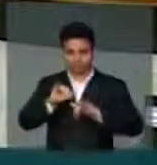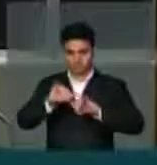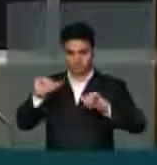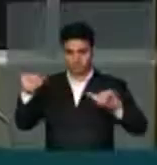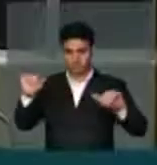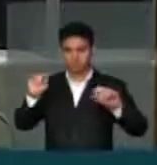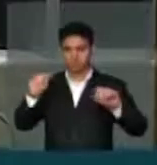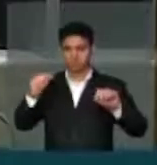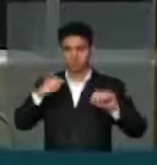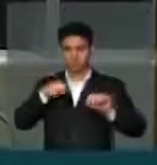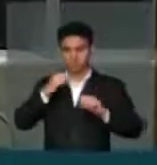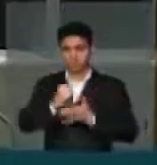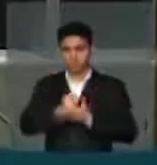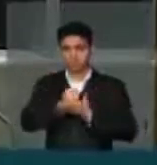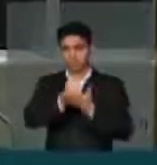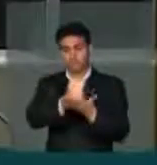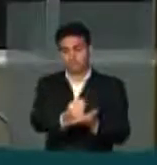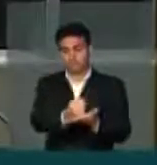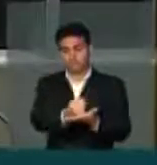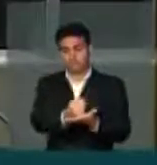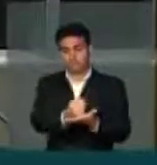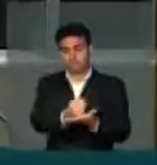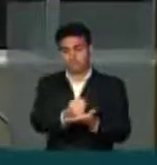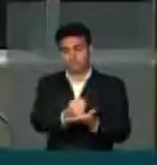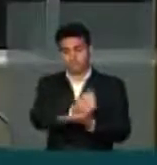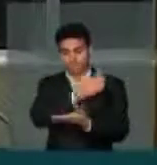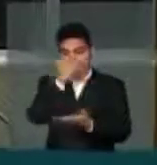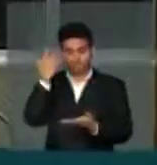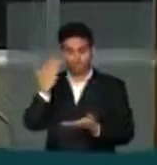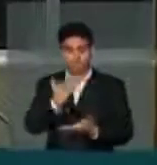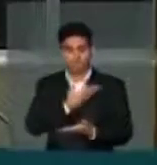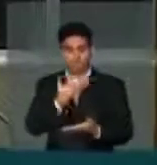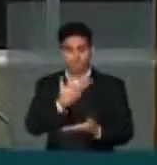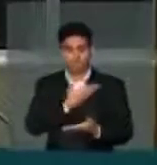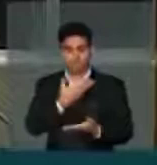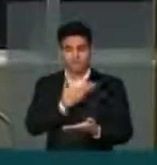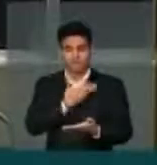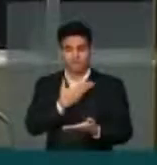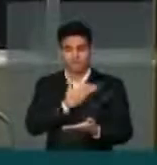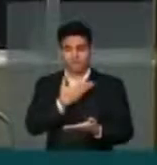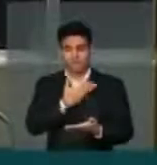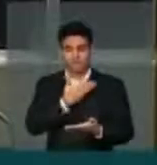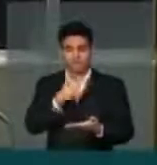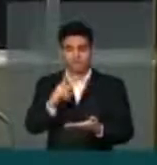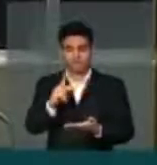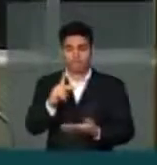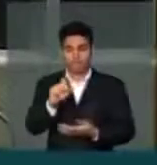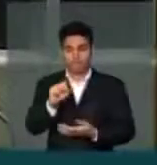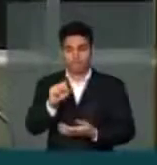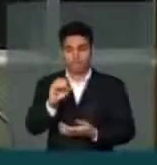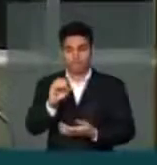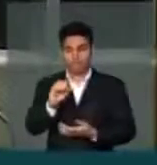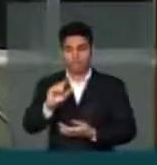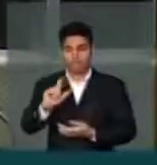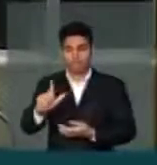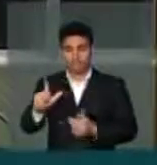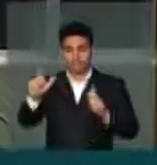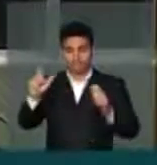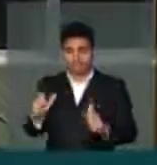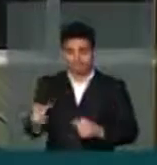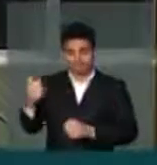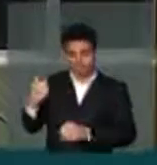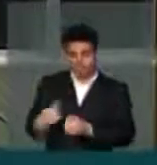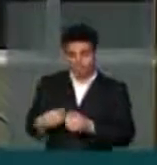Deputados a nossa solidariedade aos companheiros e companheiras do PSOL de São José do